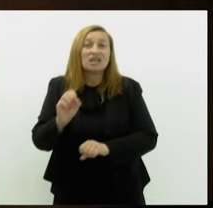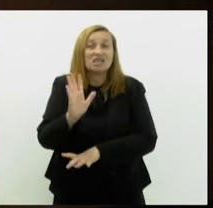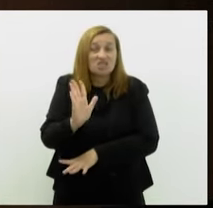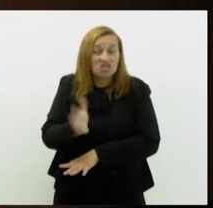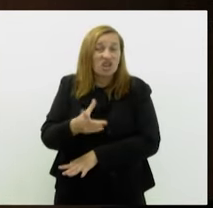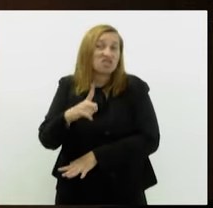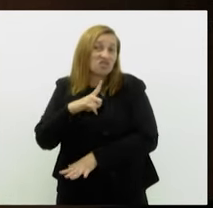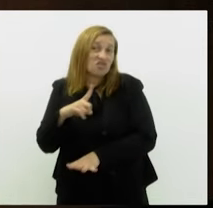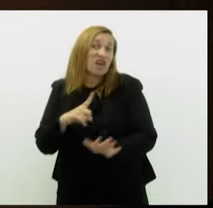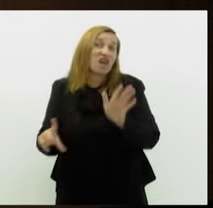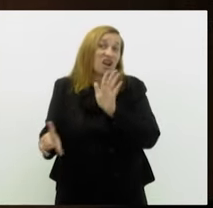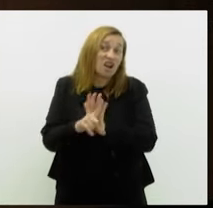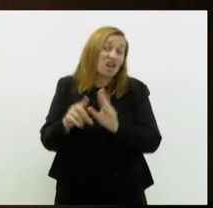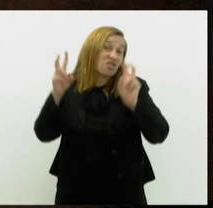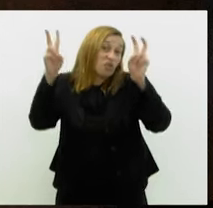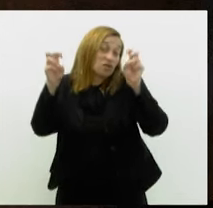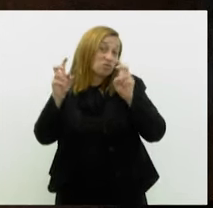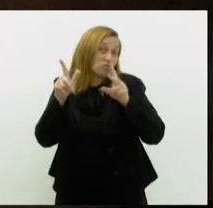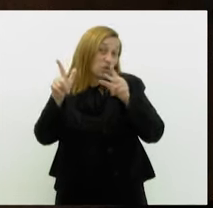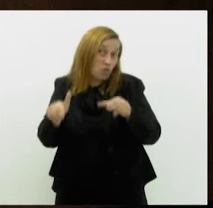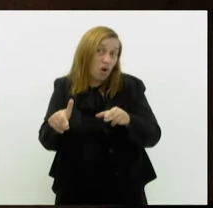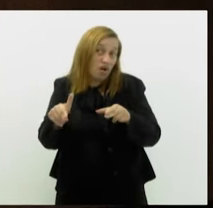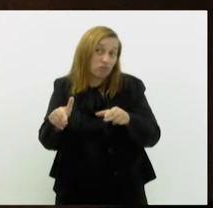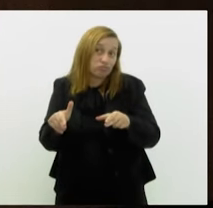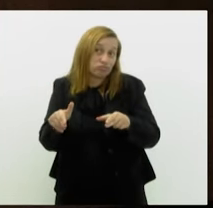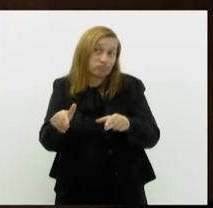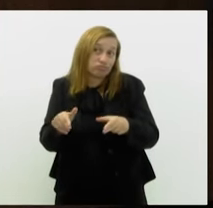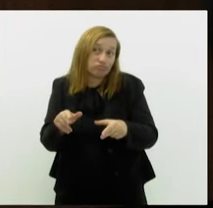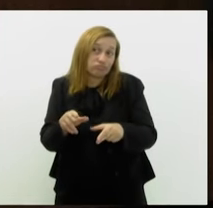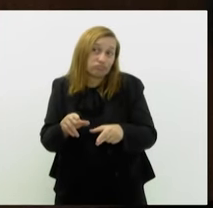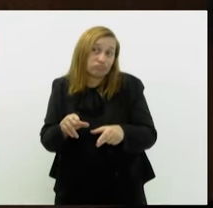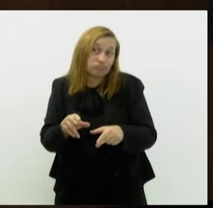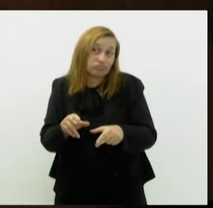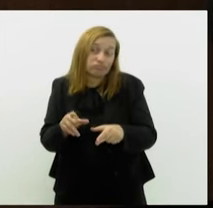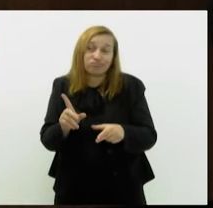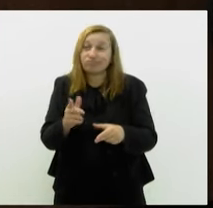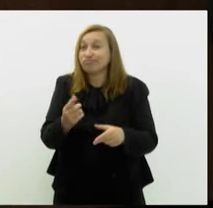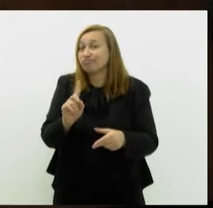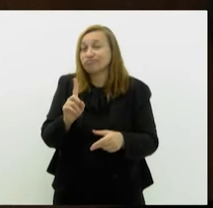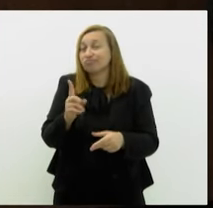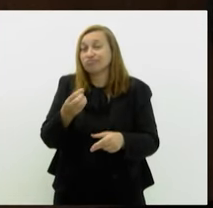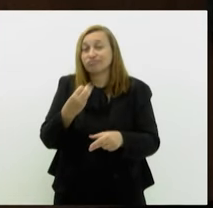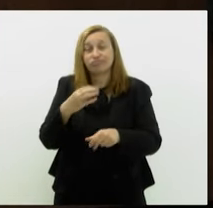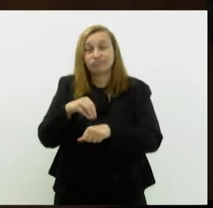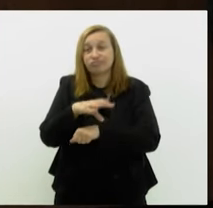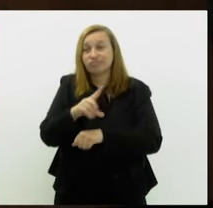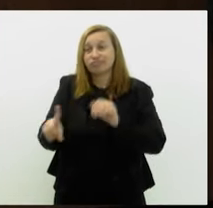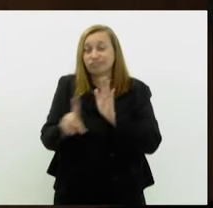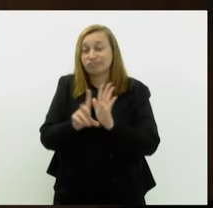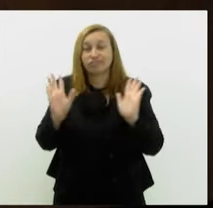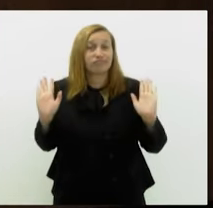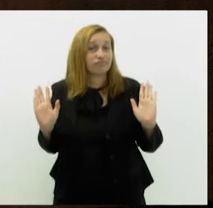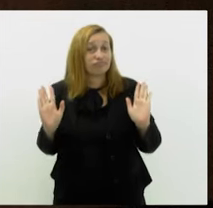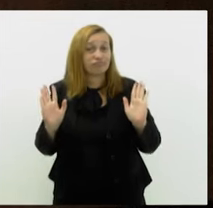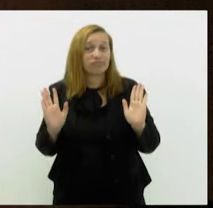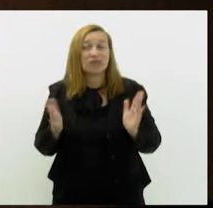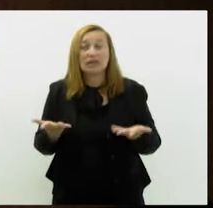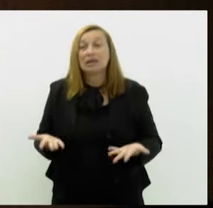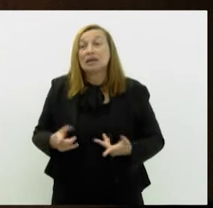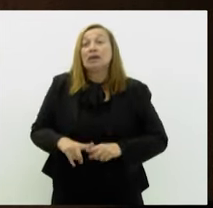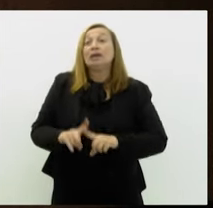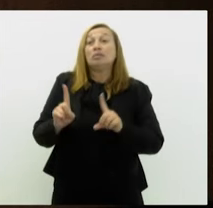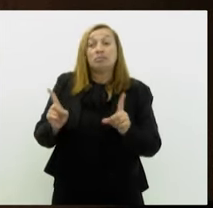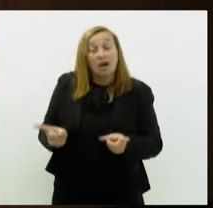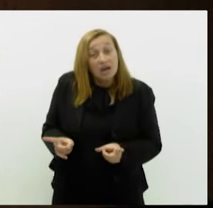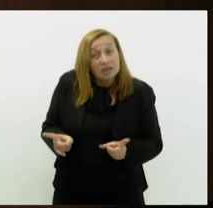legislação sobre a mesma, não compete a indicação legislativa, né? Mas,